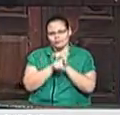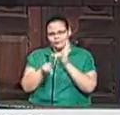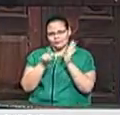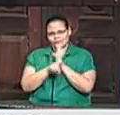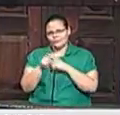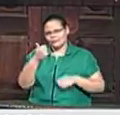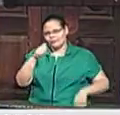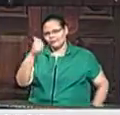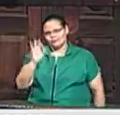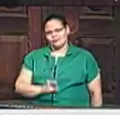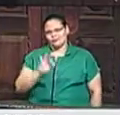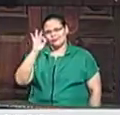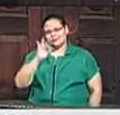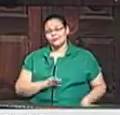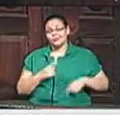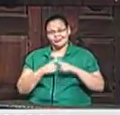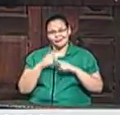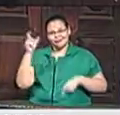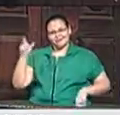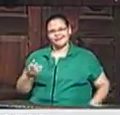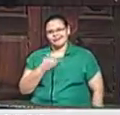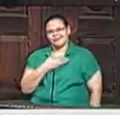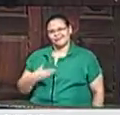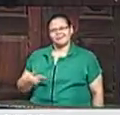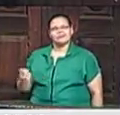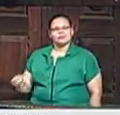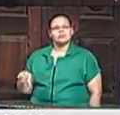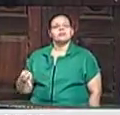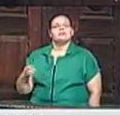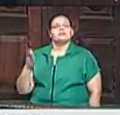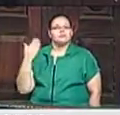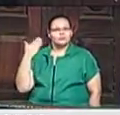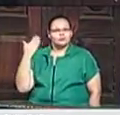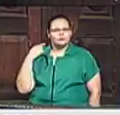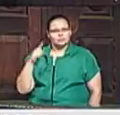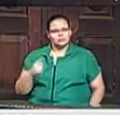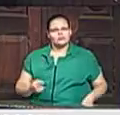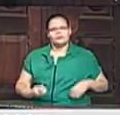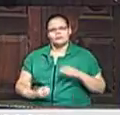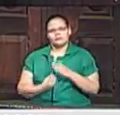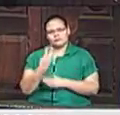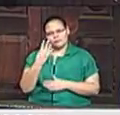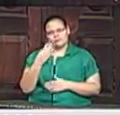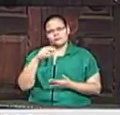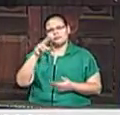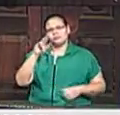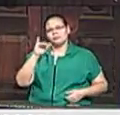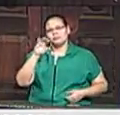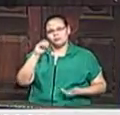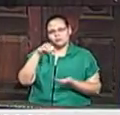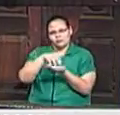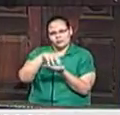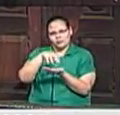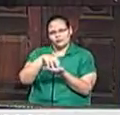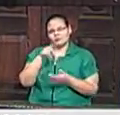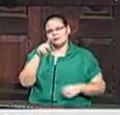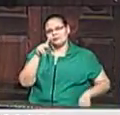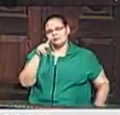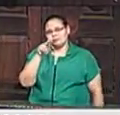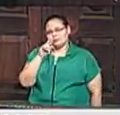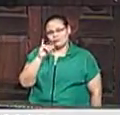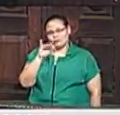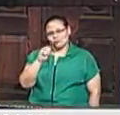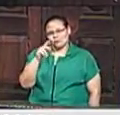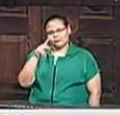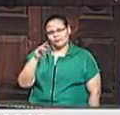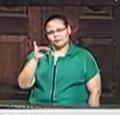11%, porque o governo, quando da criação do Rio Previdência, incorporou à contribuição os